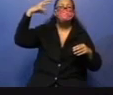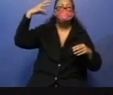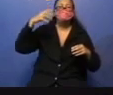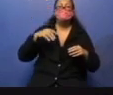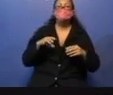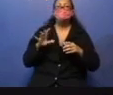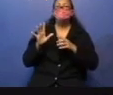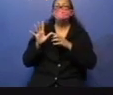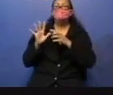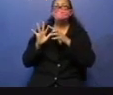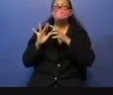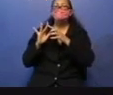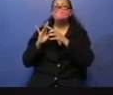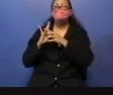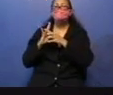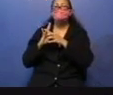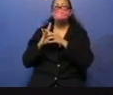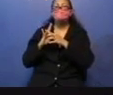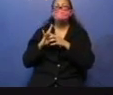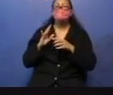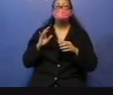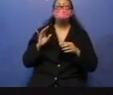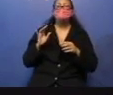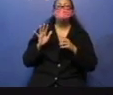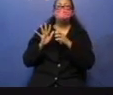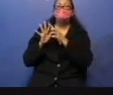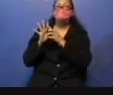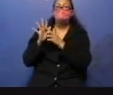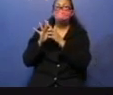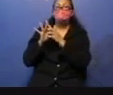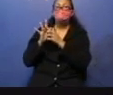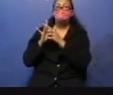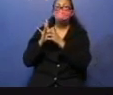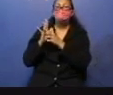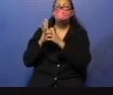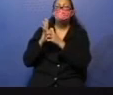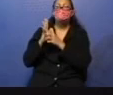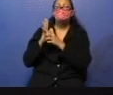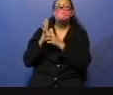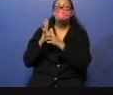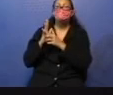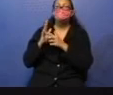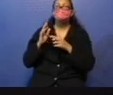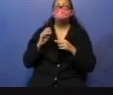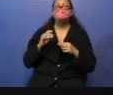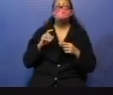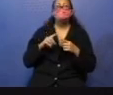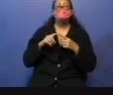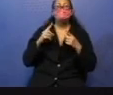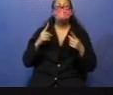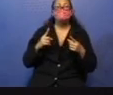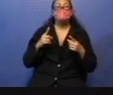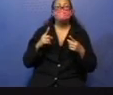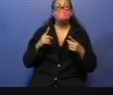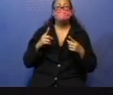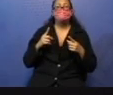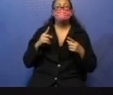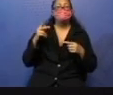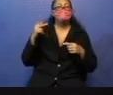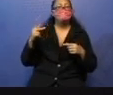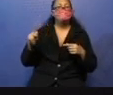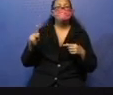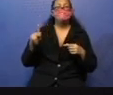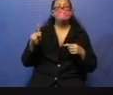em circunstâncias secas e dedos enrugados quando nos molhamos. Mas não é só para